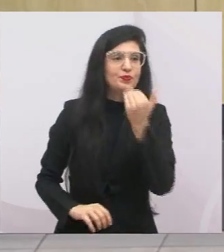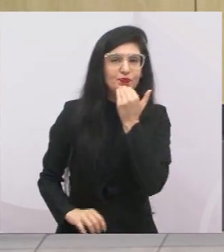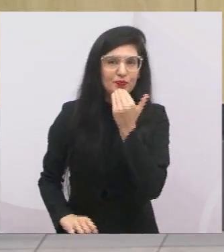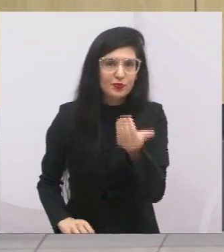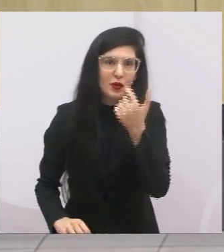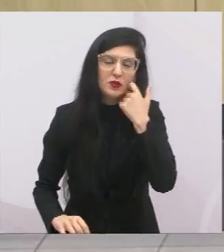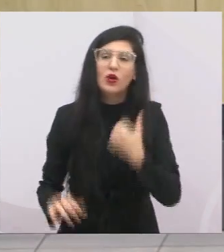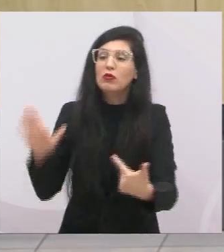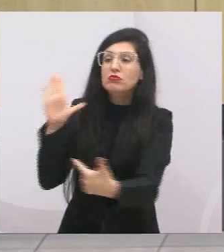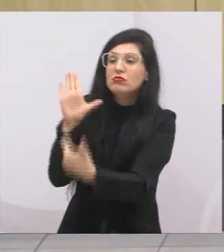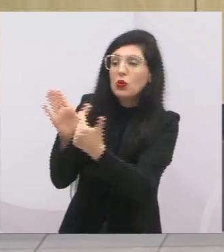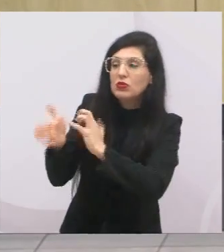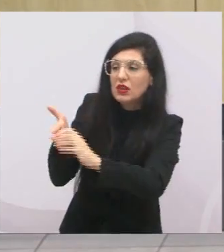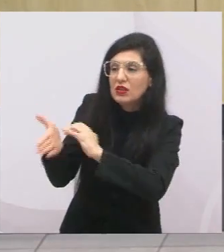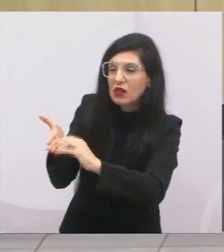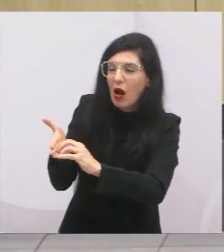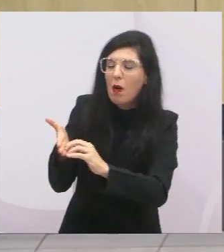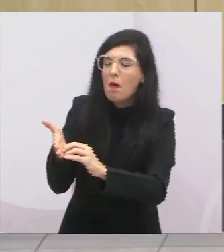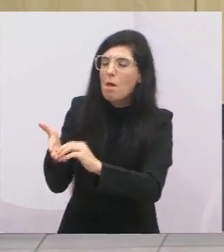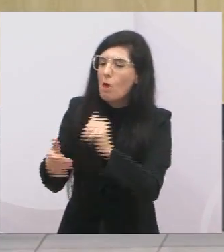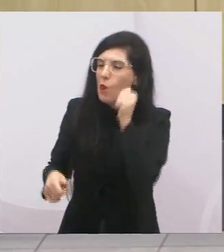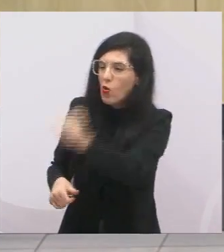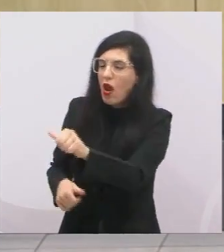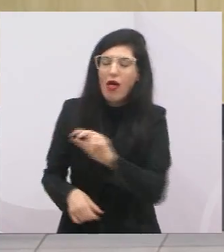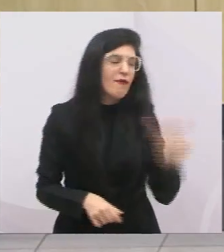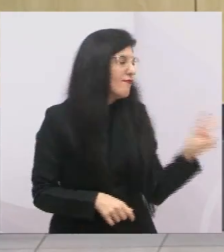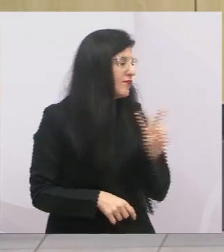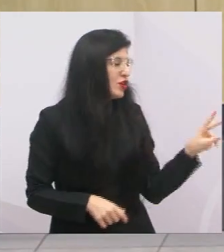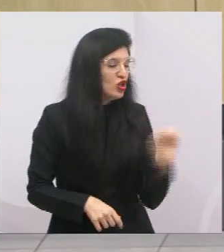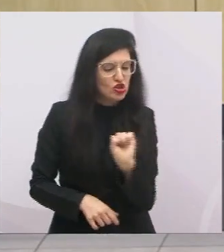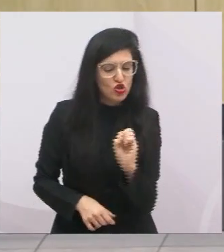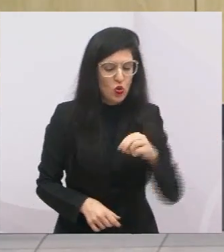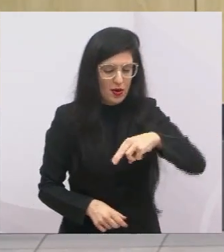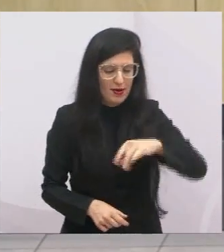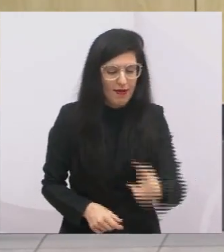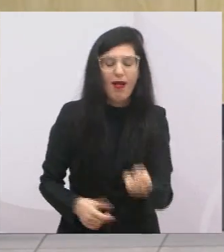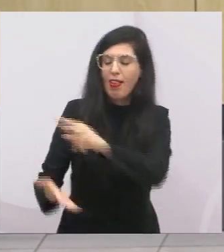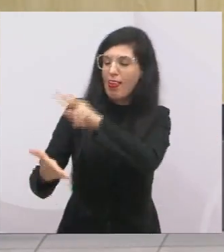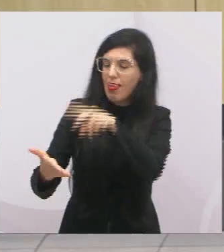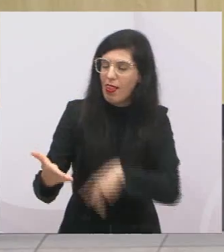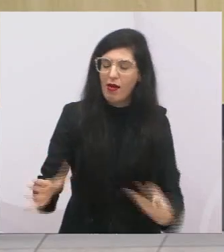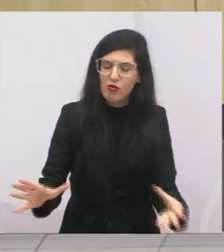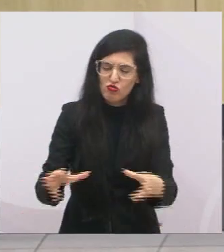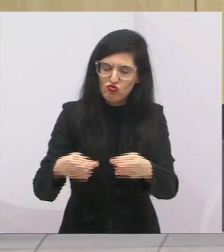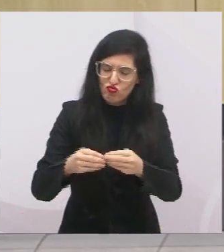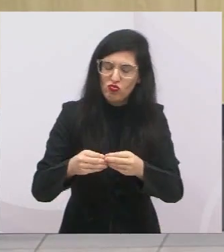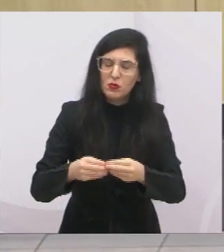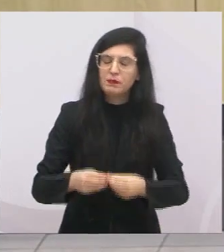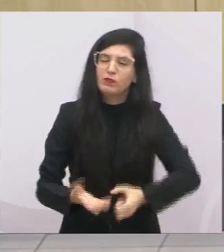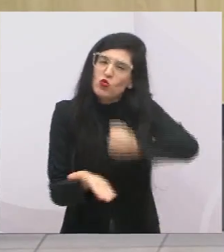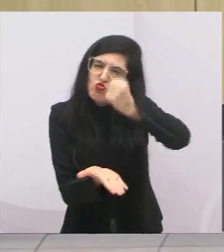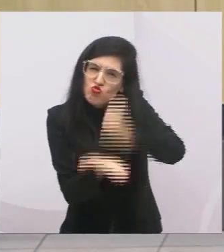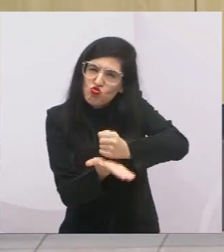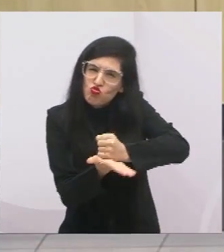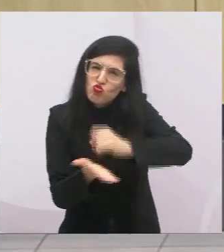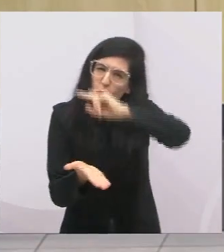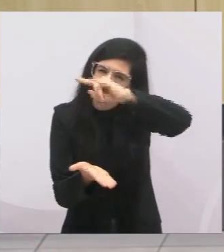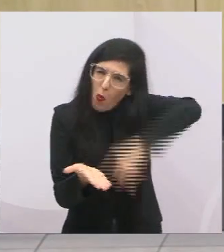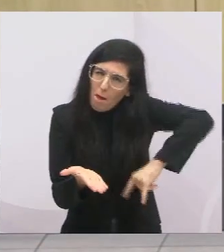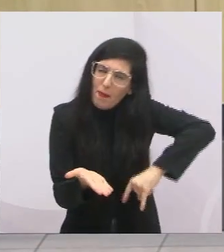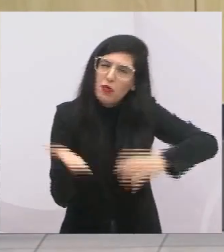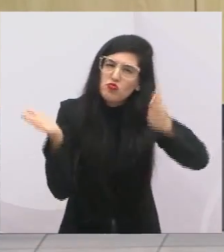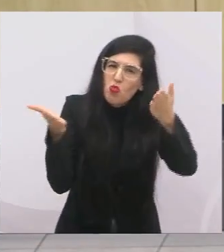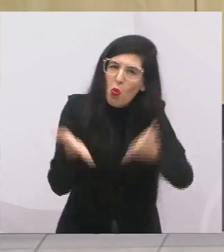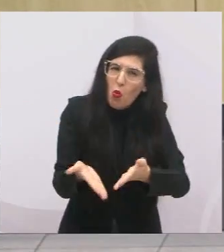Solicito à segunda secretária, vereadora Sônia Patas da Amizade, que faça a leitura das sínteses dos requerimentos protocolados para esta